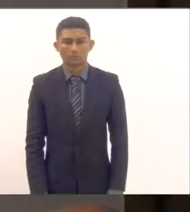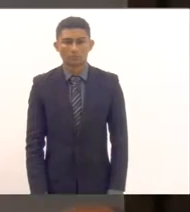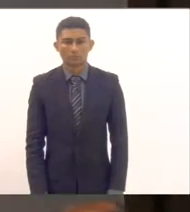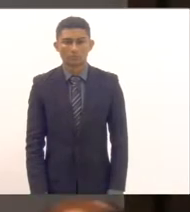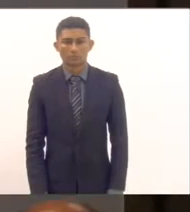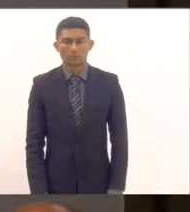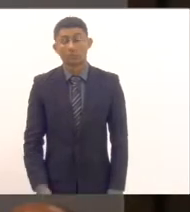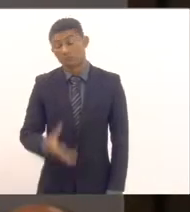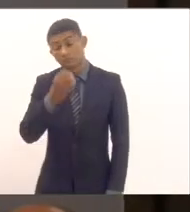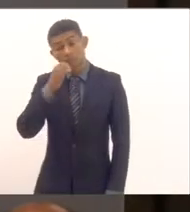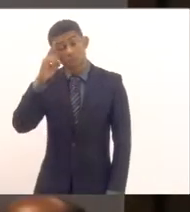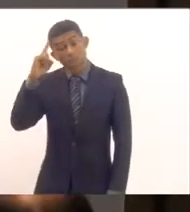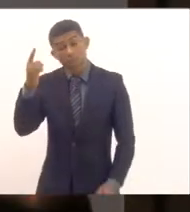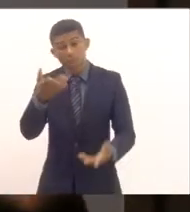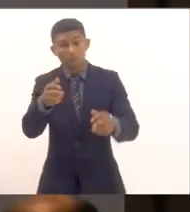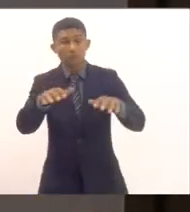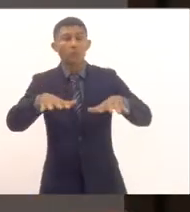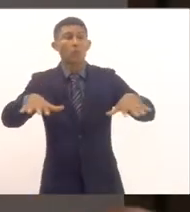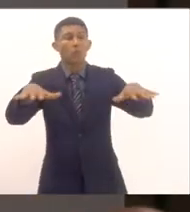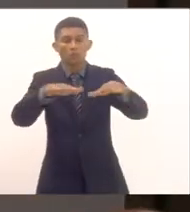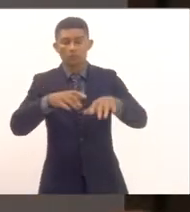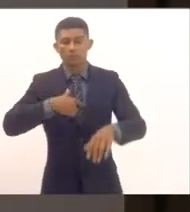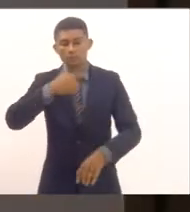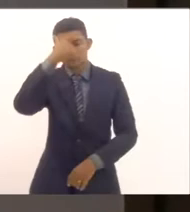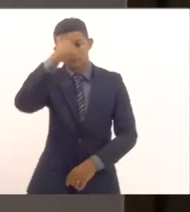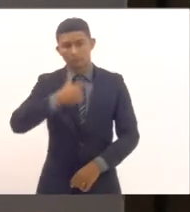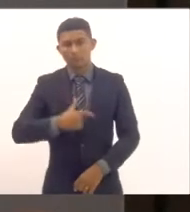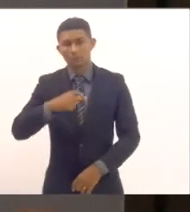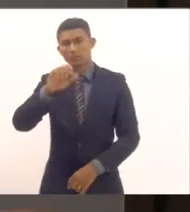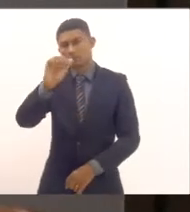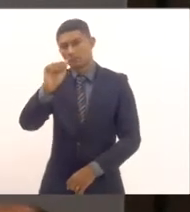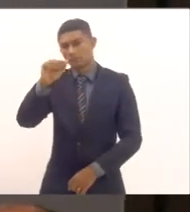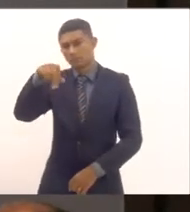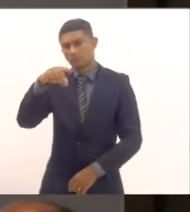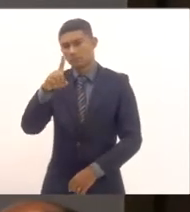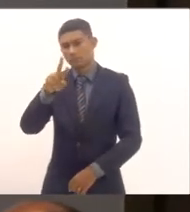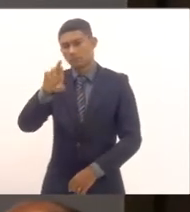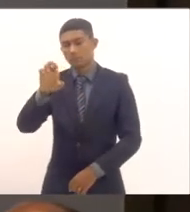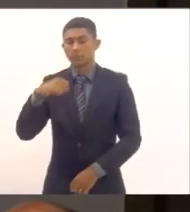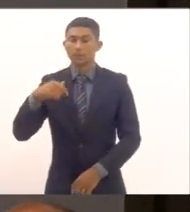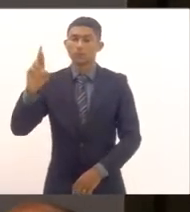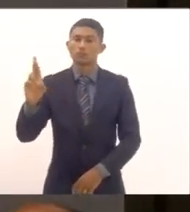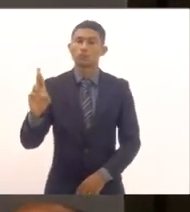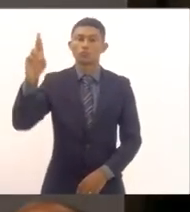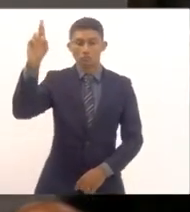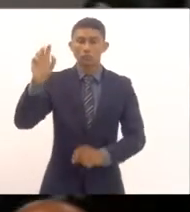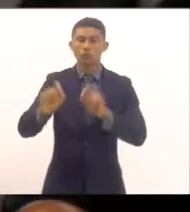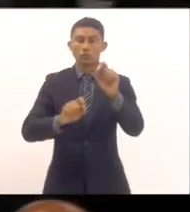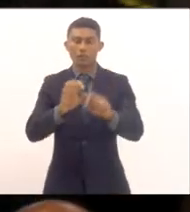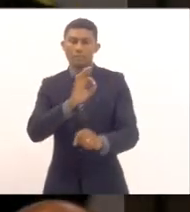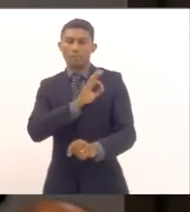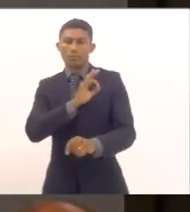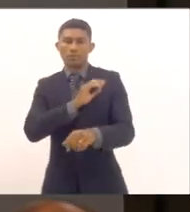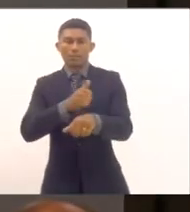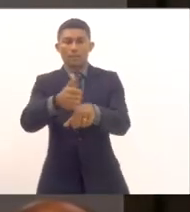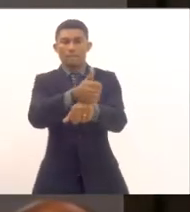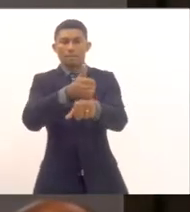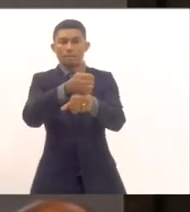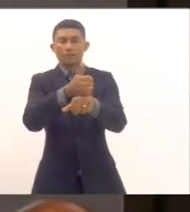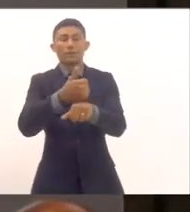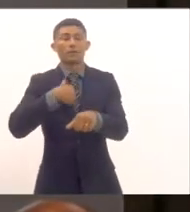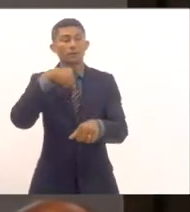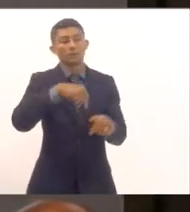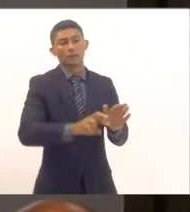Bom dia a todos Bom dia sou Coronel André Henrique comandante do comando de policiamento especializado bem